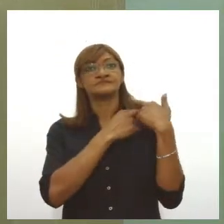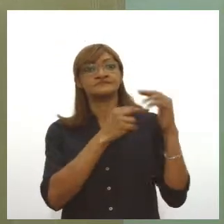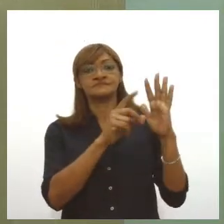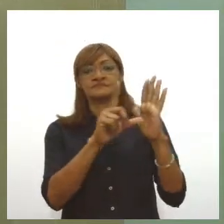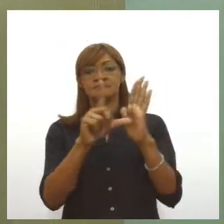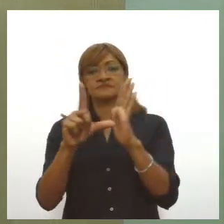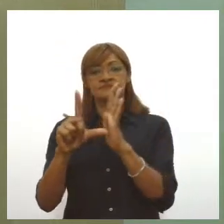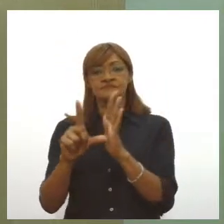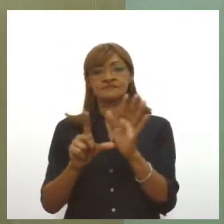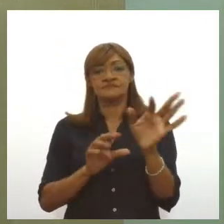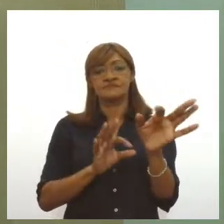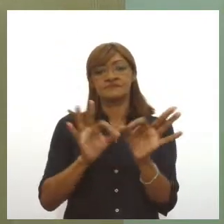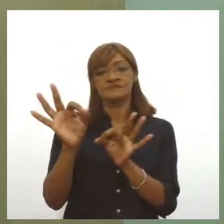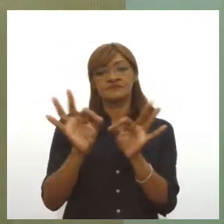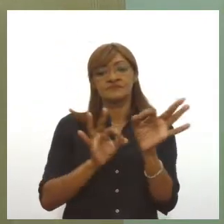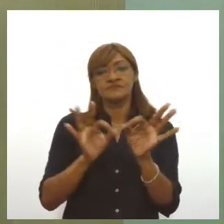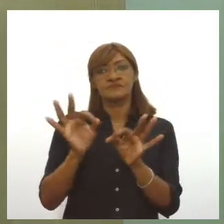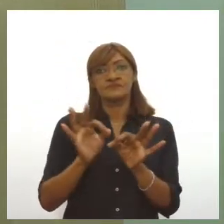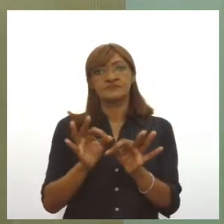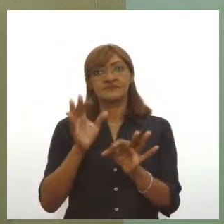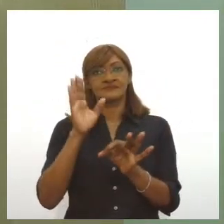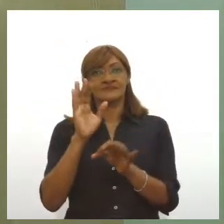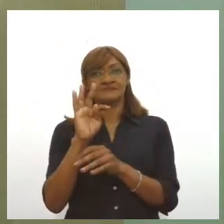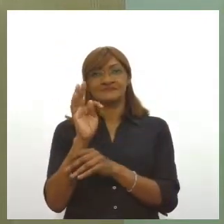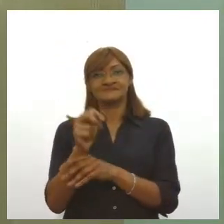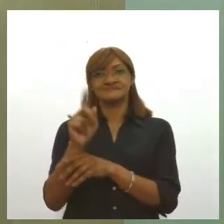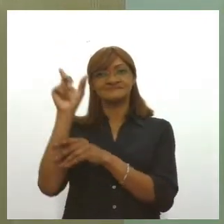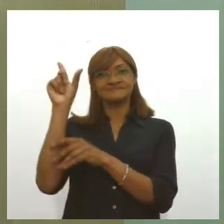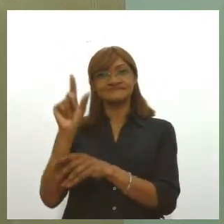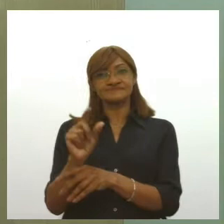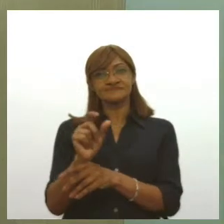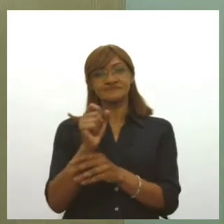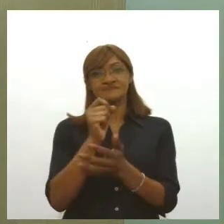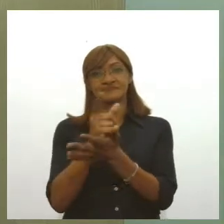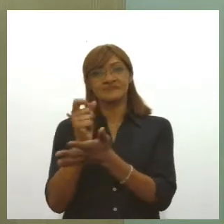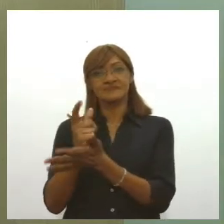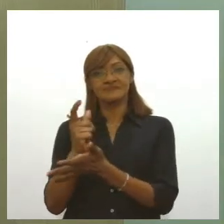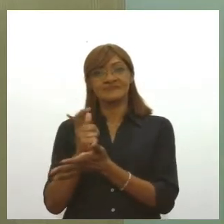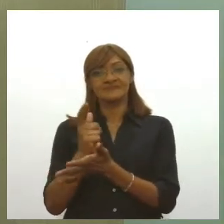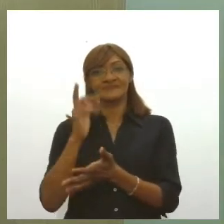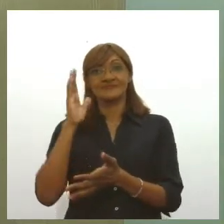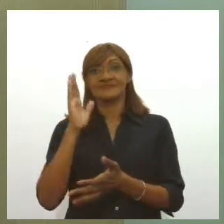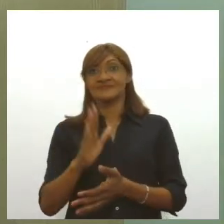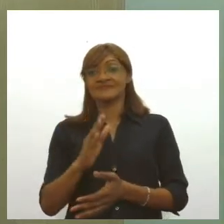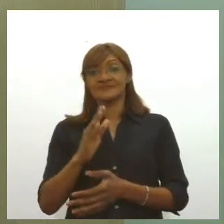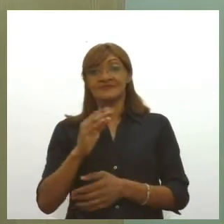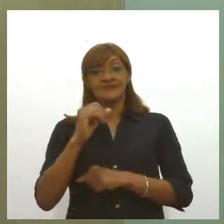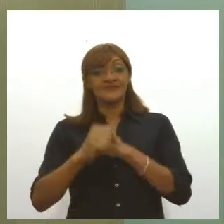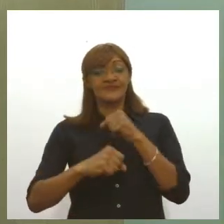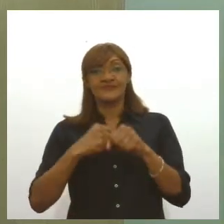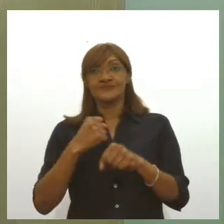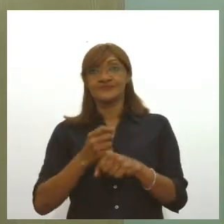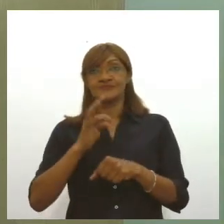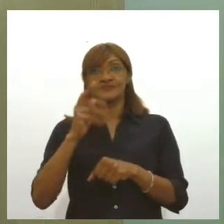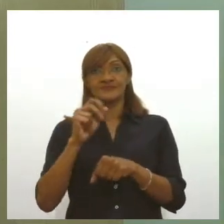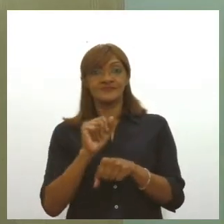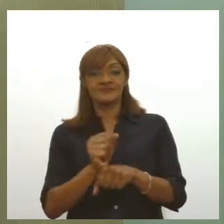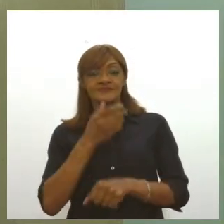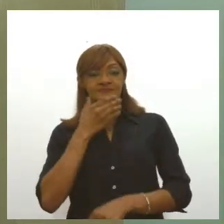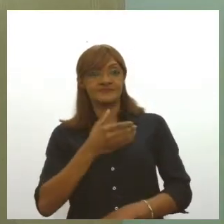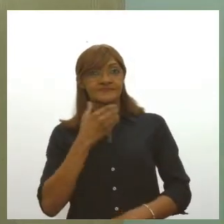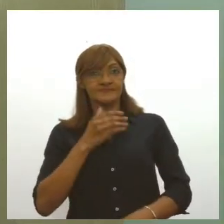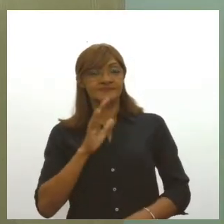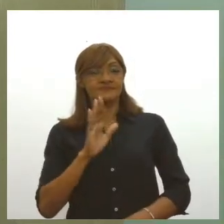as ofertas para o Black Friday, o dia de compras mais esperado do ano para muitos consumidores. Mas será